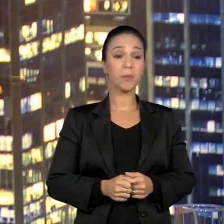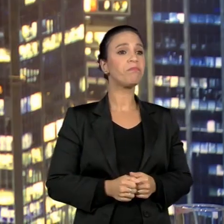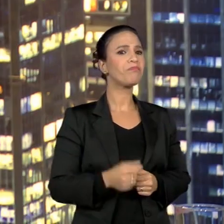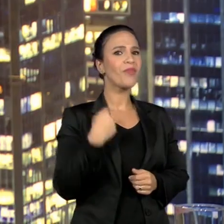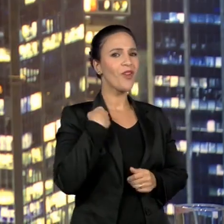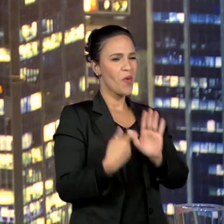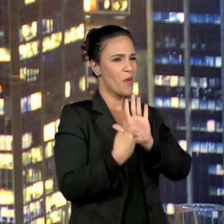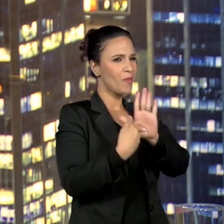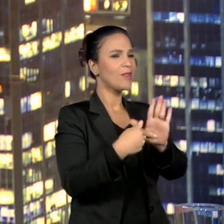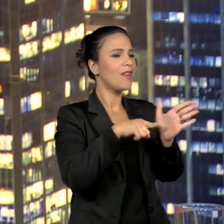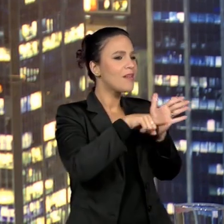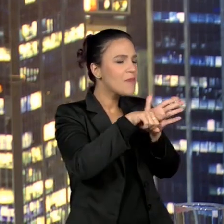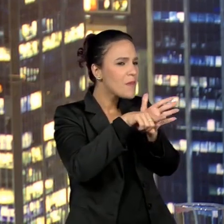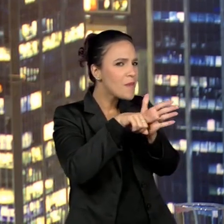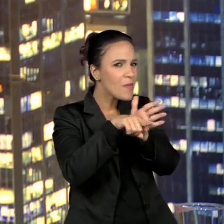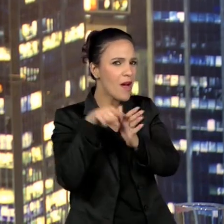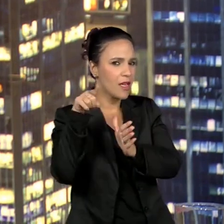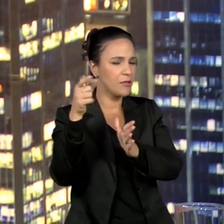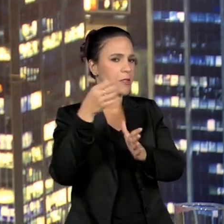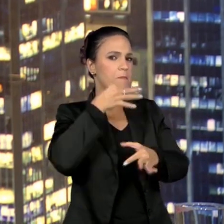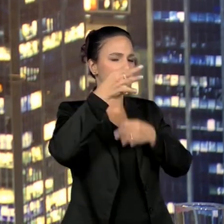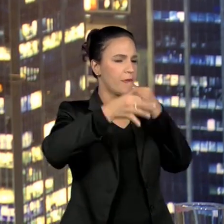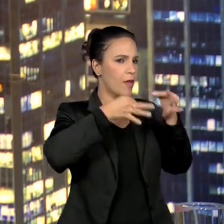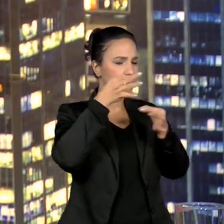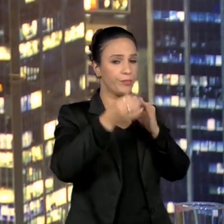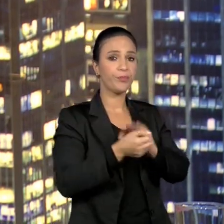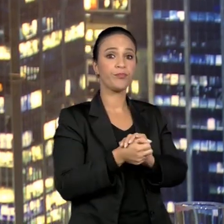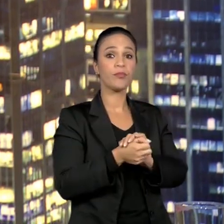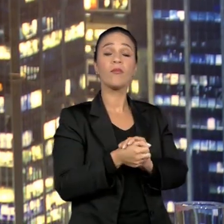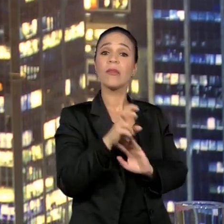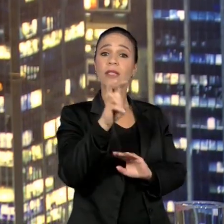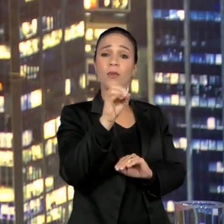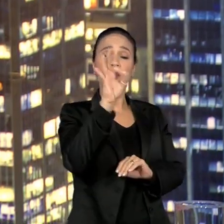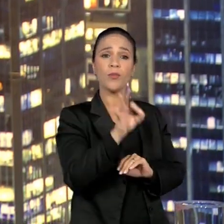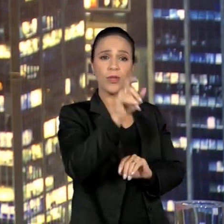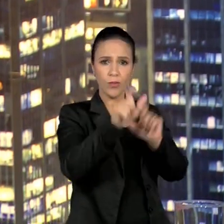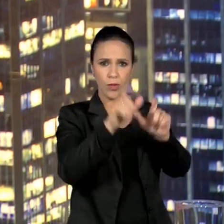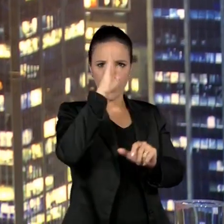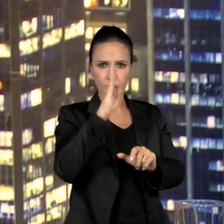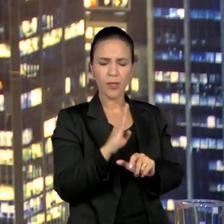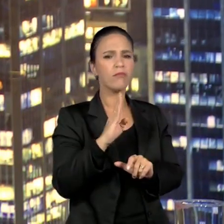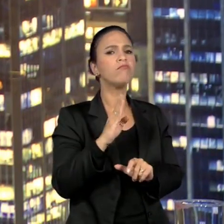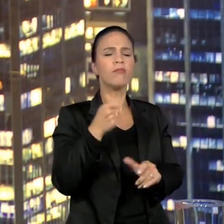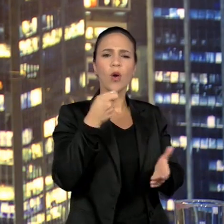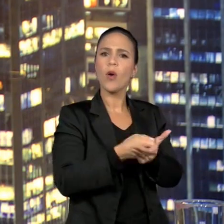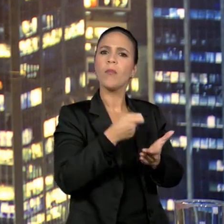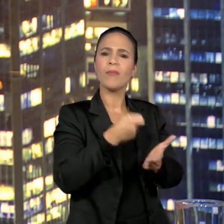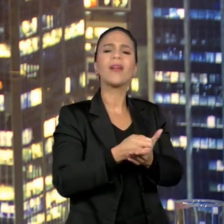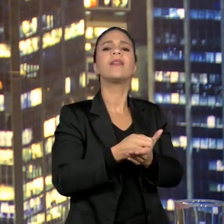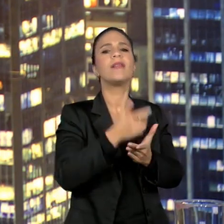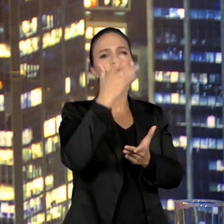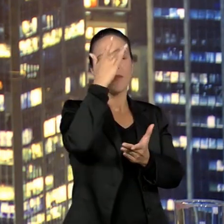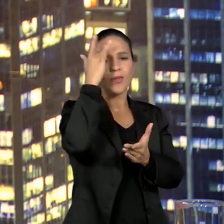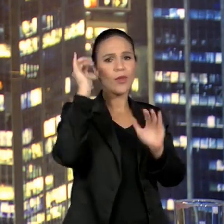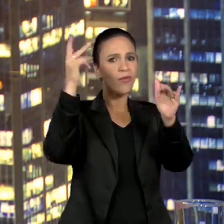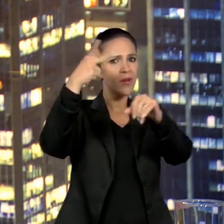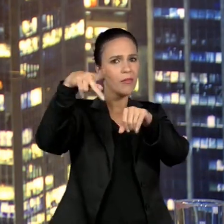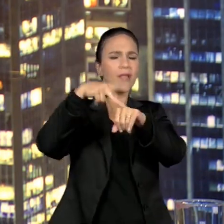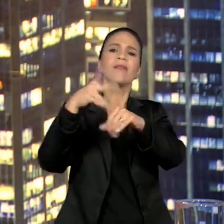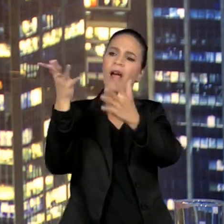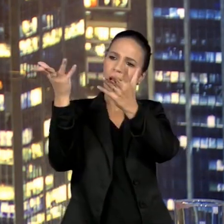pertencimento a um determinado grupo social e opiniões políticas. Também temos definições ampliadas, como o nosso caso, né,